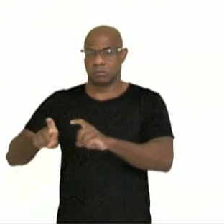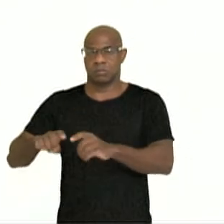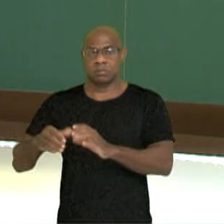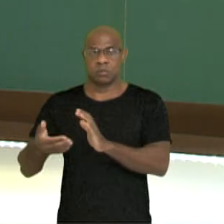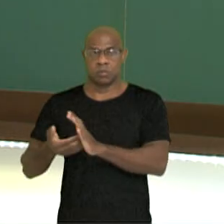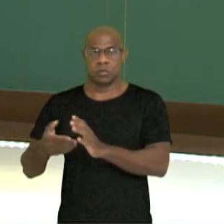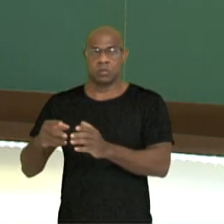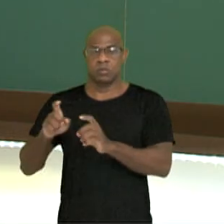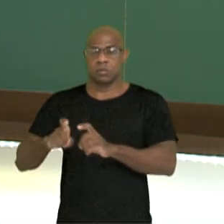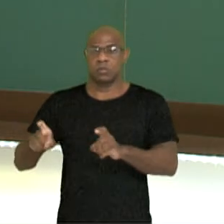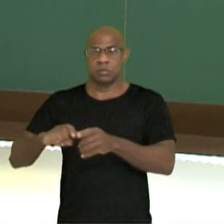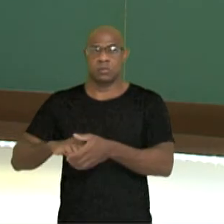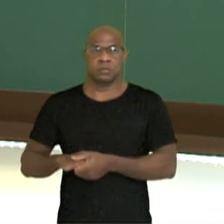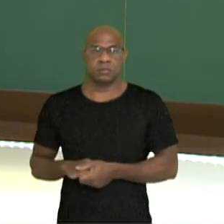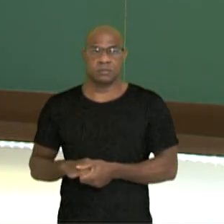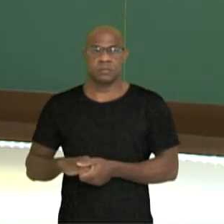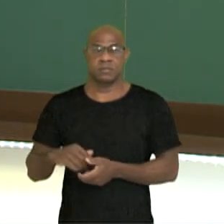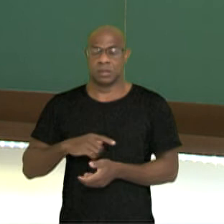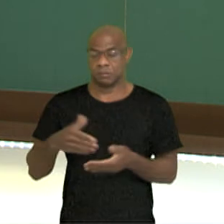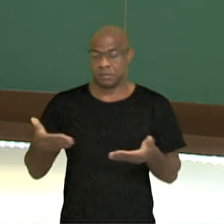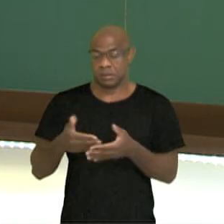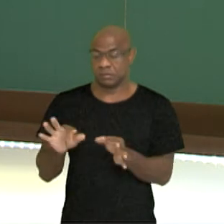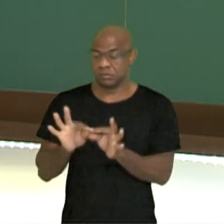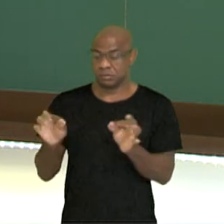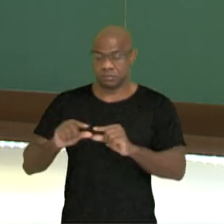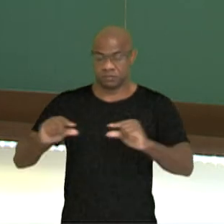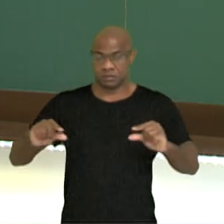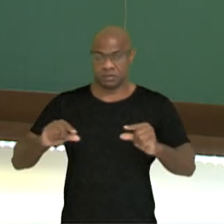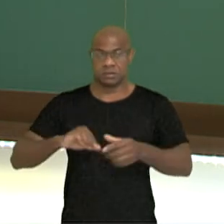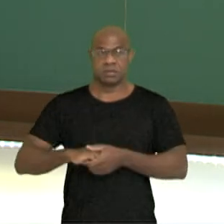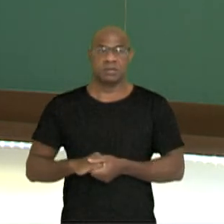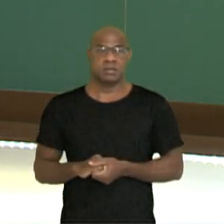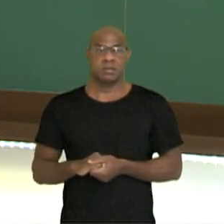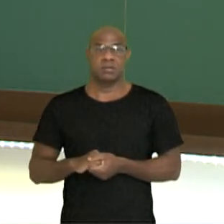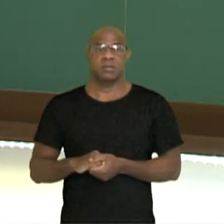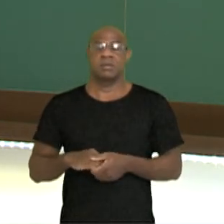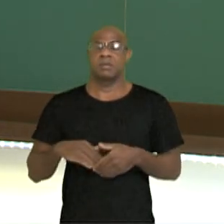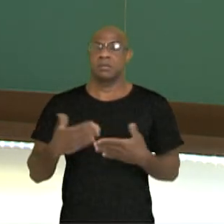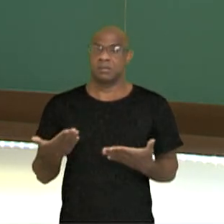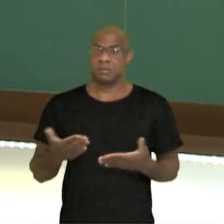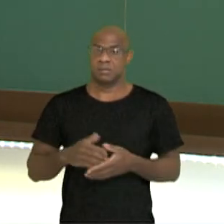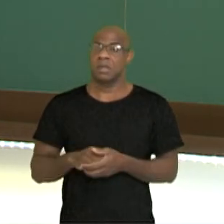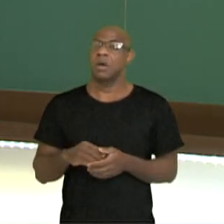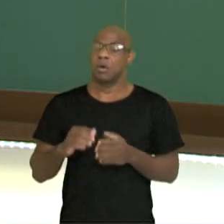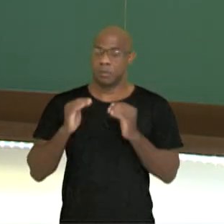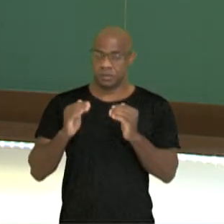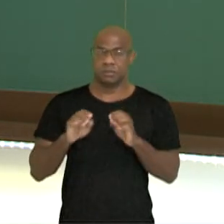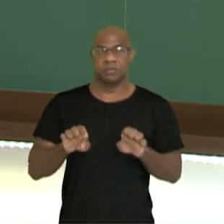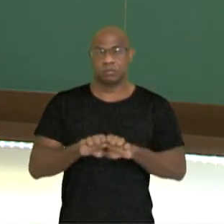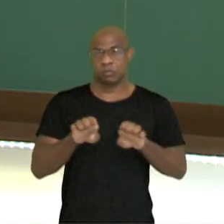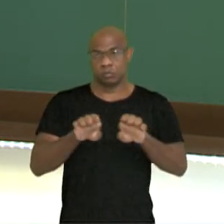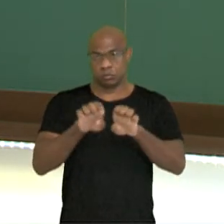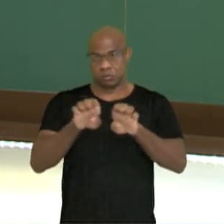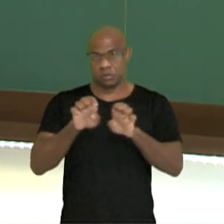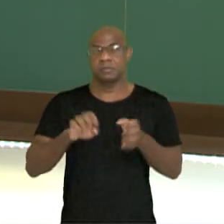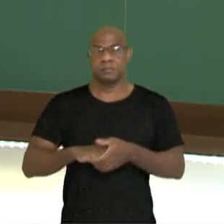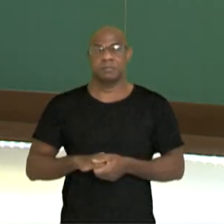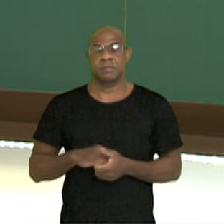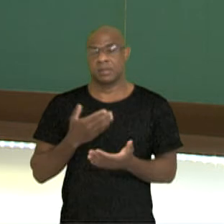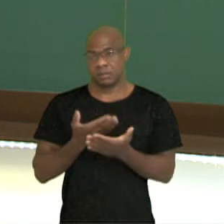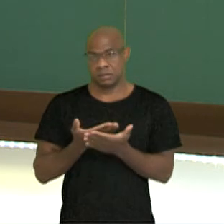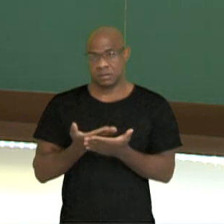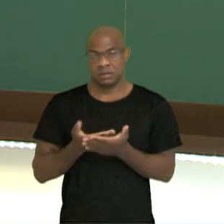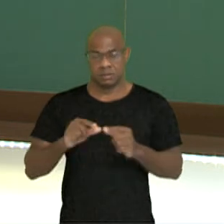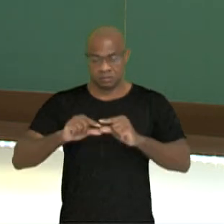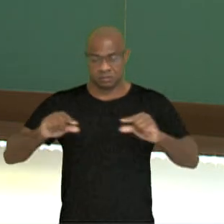né. Então, se a frase está no presente simples também, se mantém no presente simples, mas obedecendo a estrutura que nós vimos. Gente, então, para a